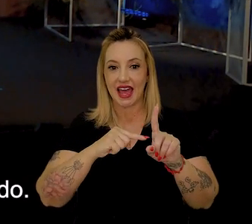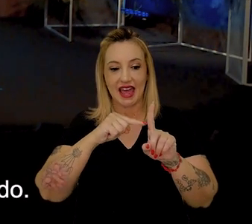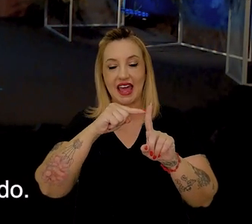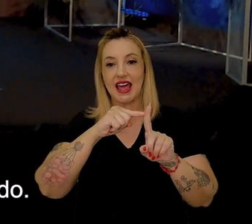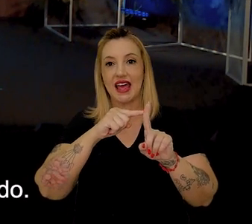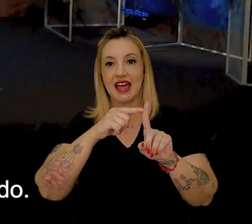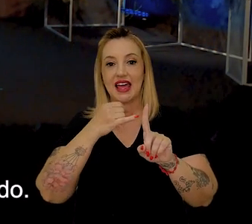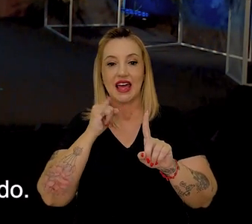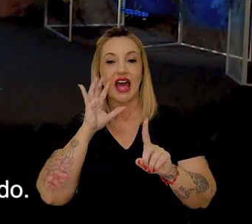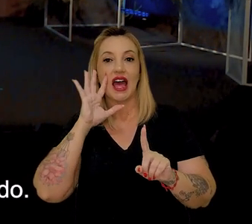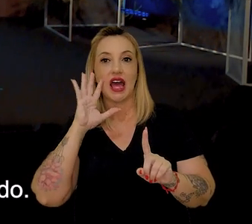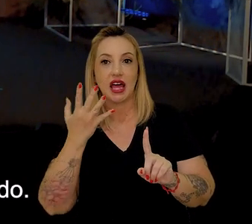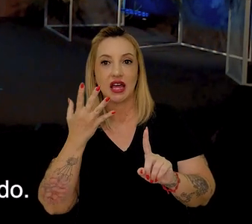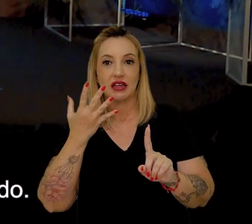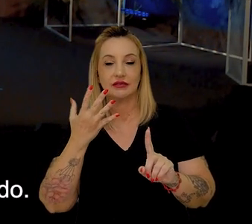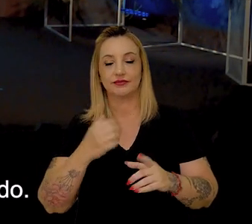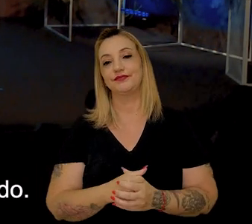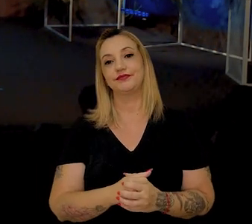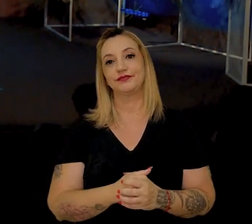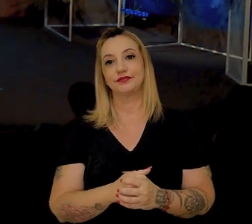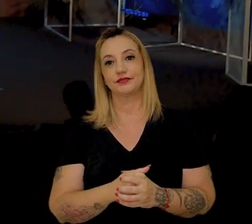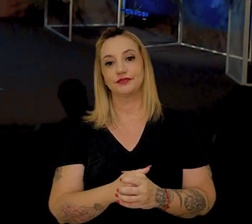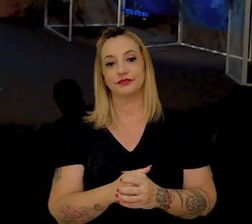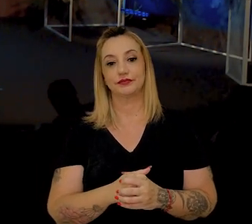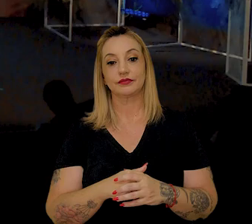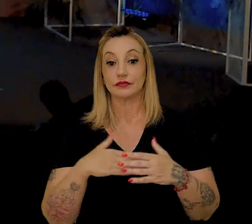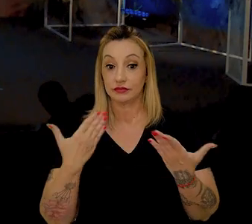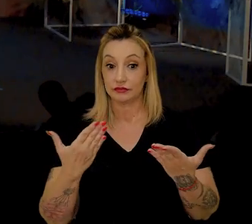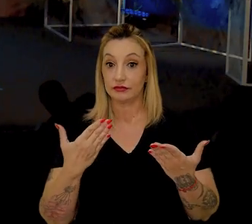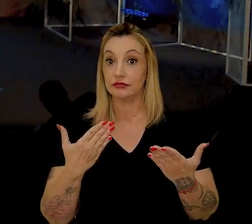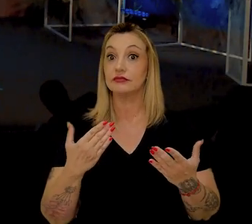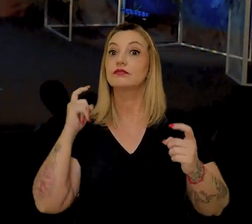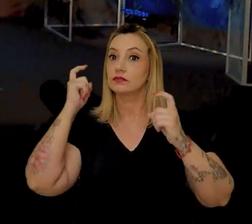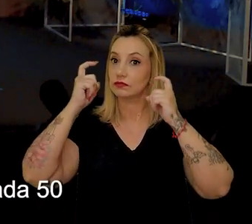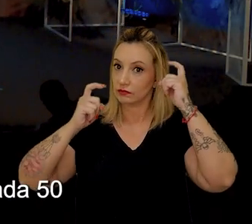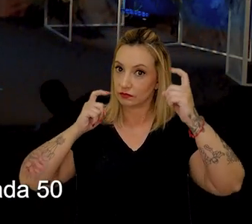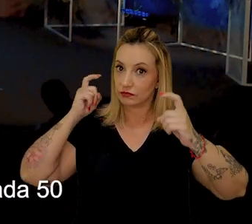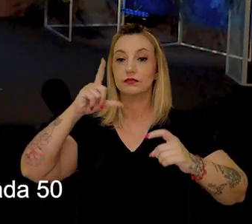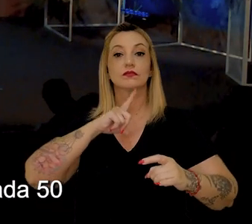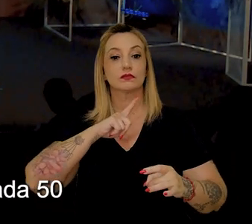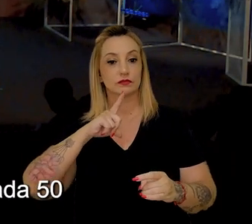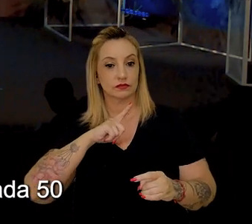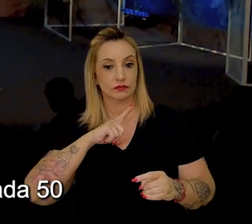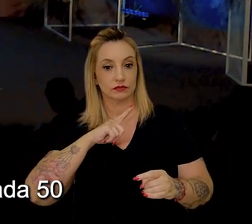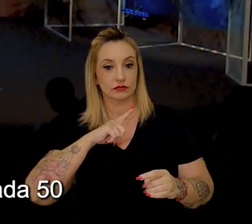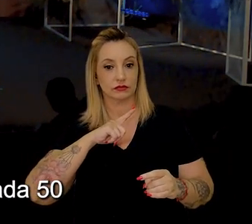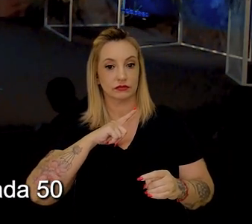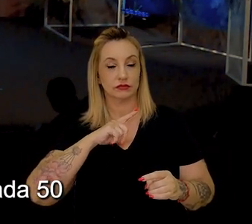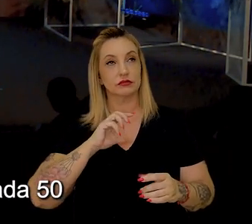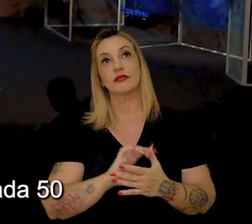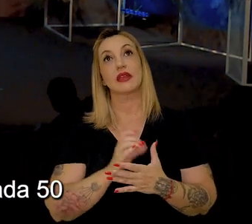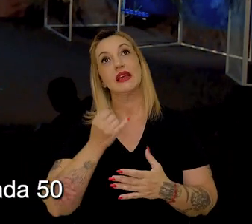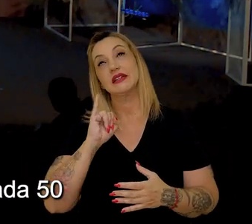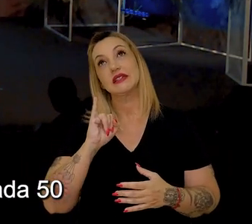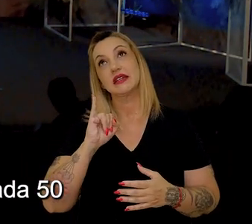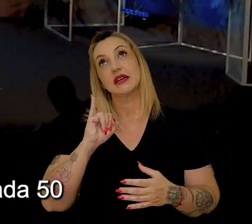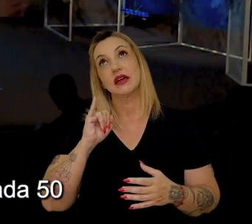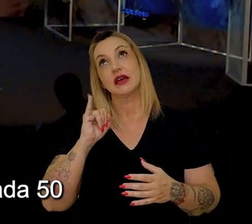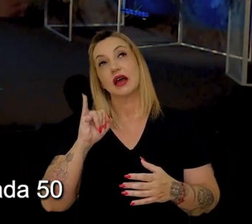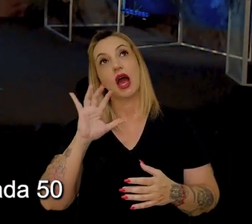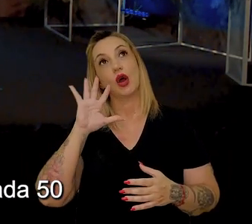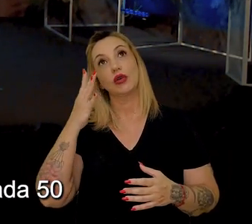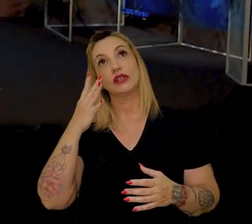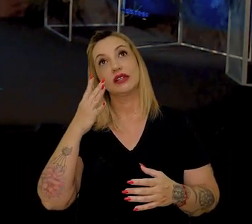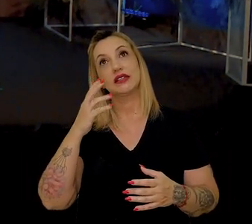chance desses eventos estarem acontecendo Então tem preocupações eventos de que ocorreriam uma vez a